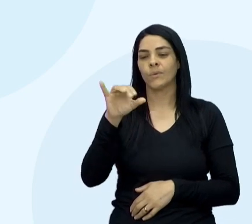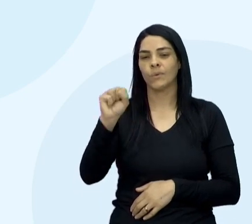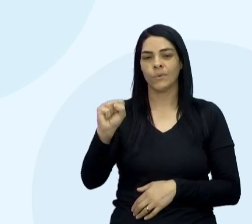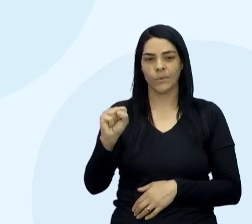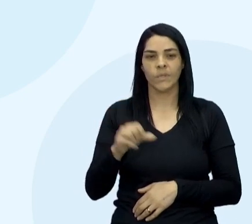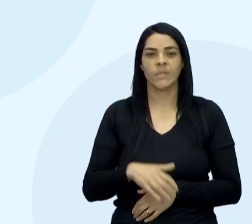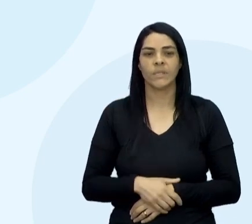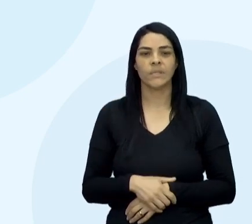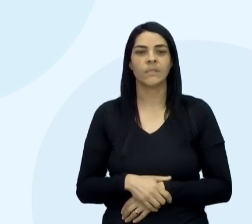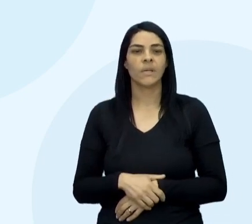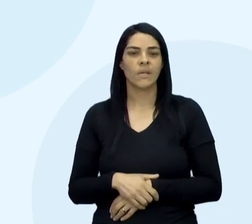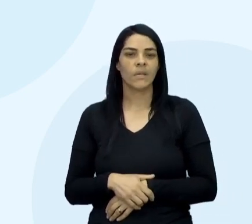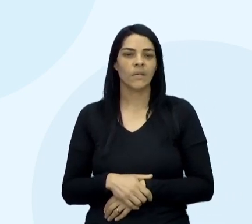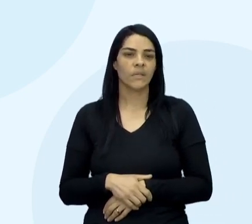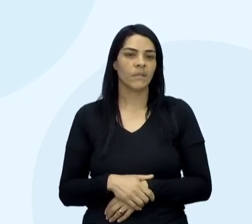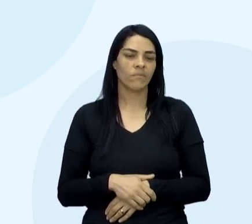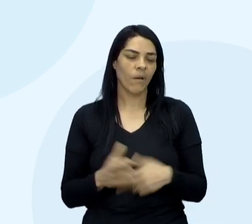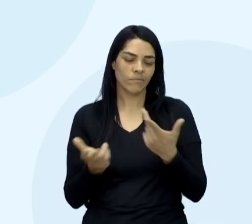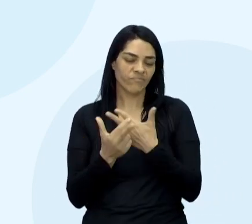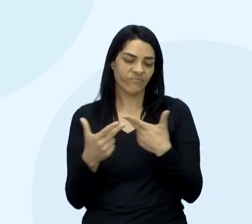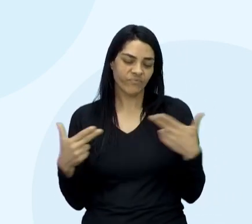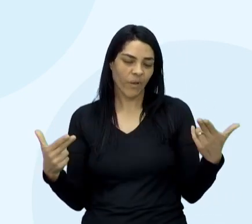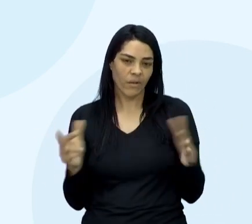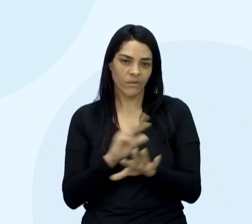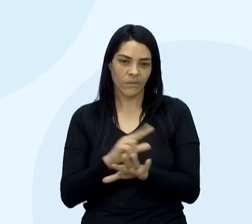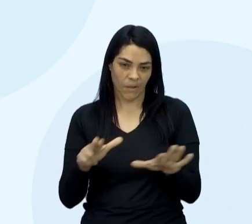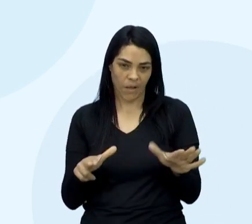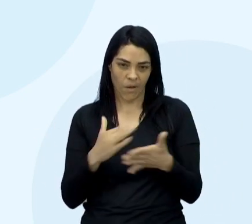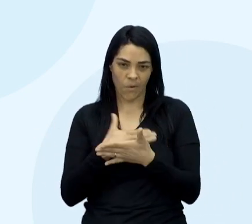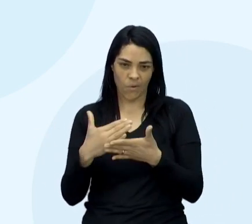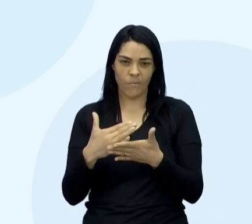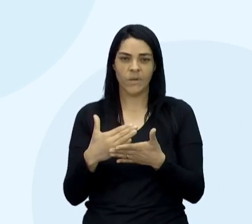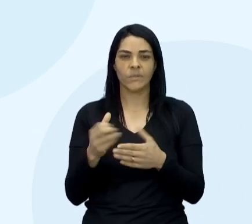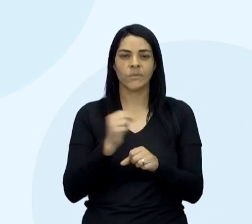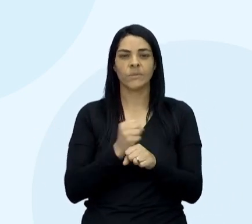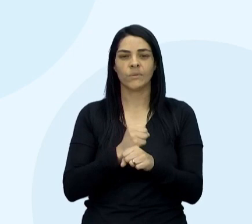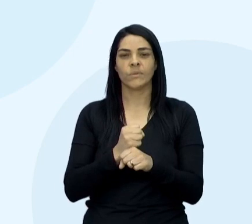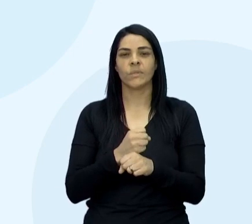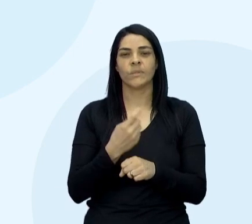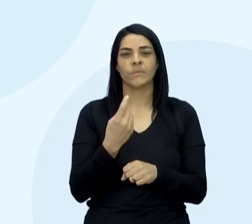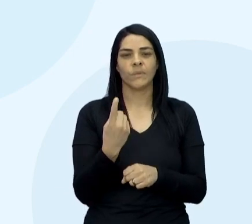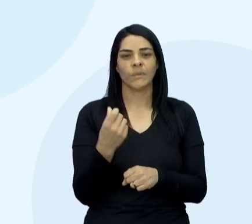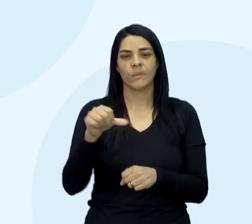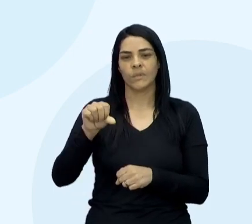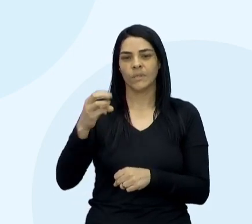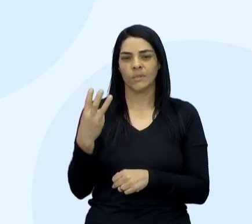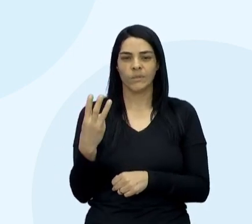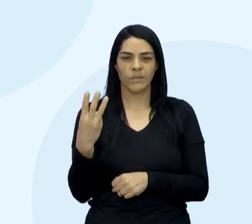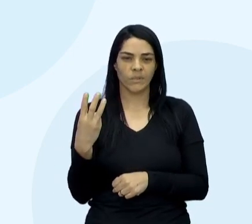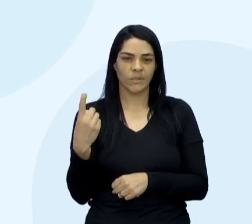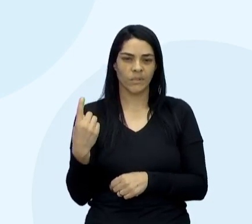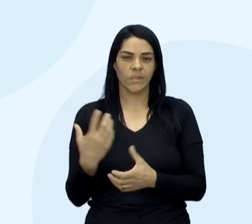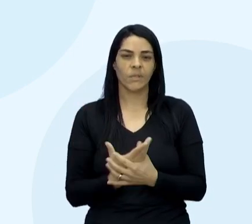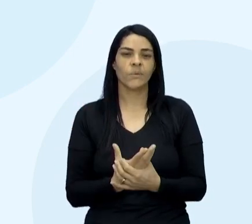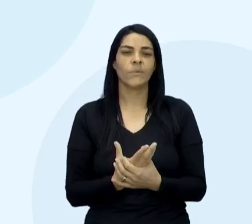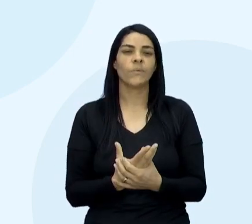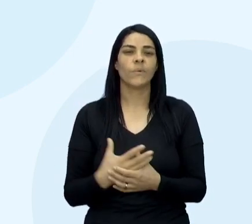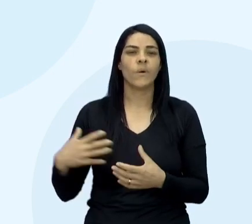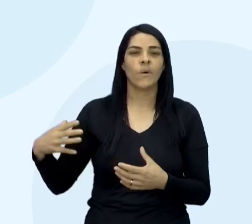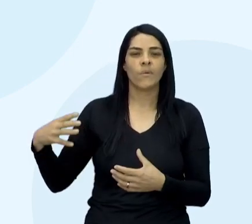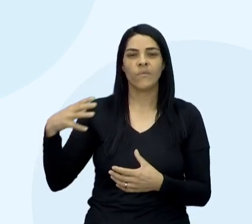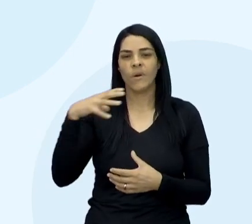de 31, tá certo? E é isso. No começo dos anos 30, o cinema brasileiro passa por uma fase rápida e otimista, já